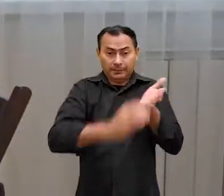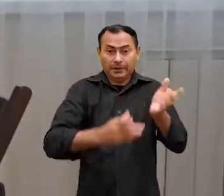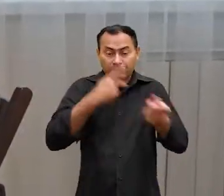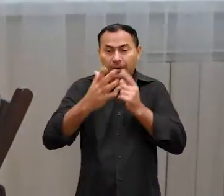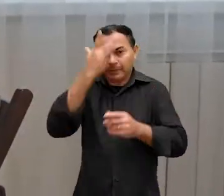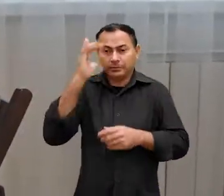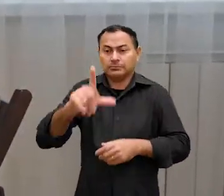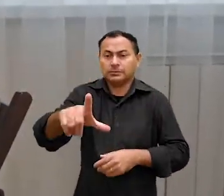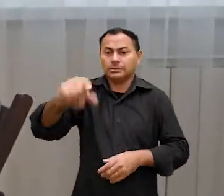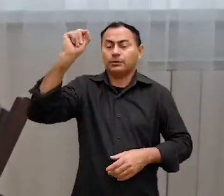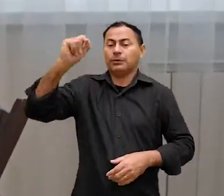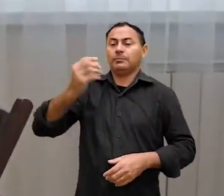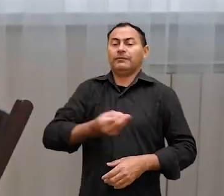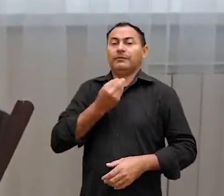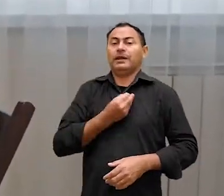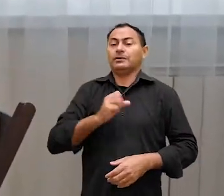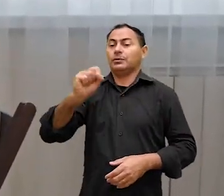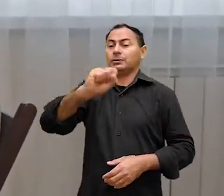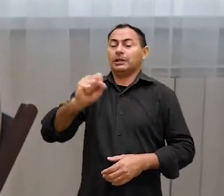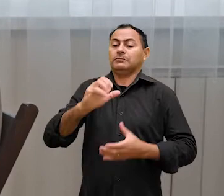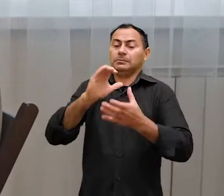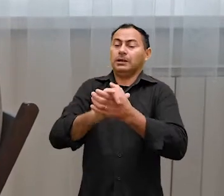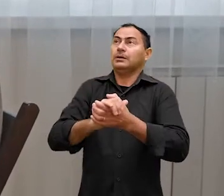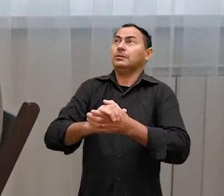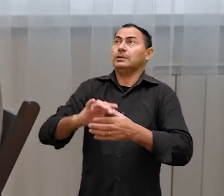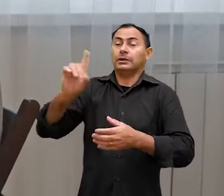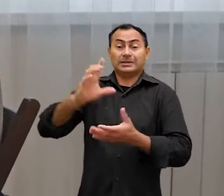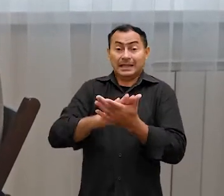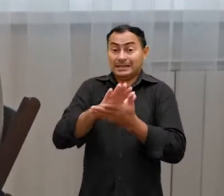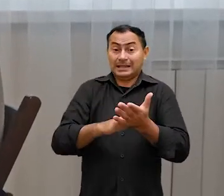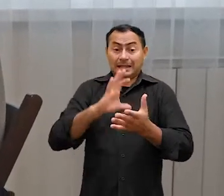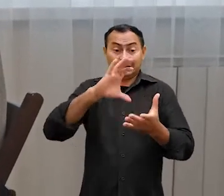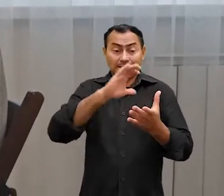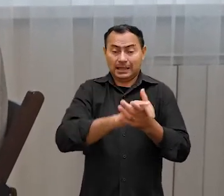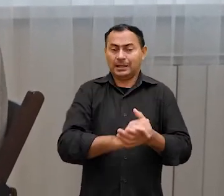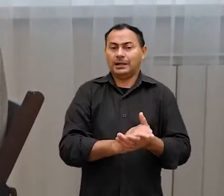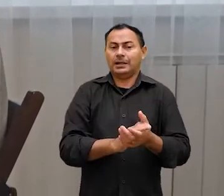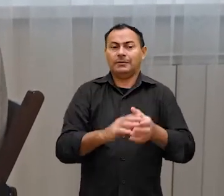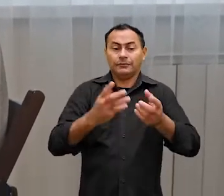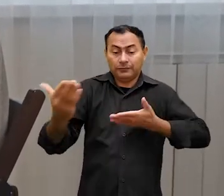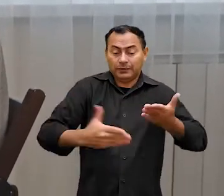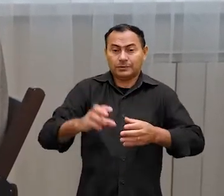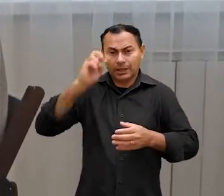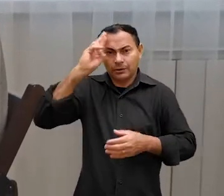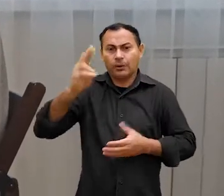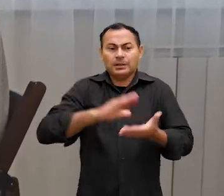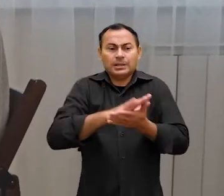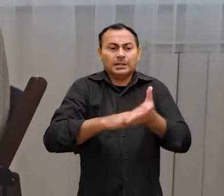pessoa opta pelo celibato, ela pode servir ao Senhor sem se preocupar com casamento